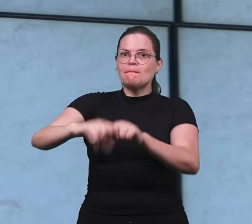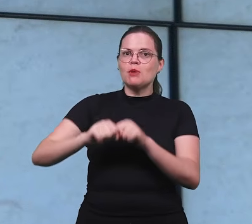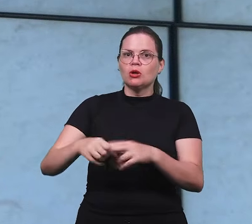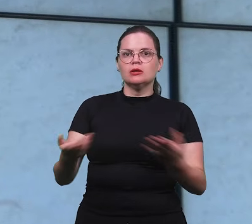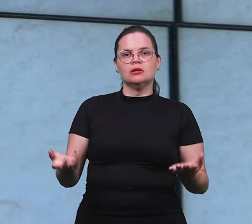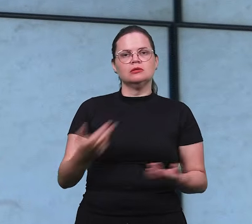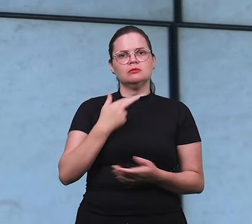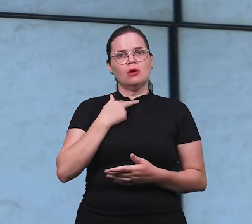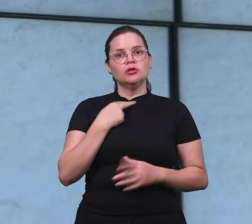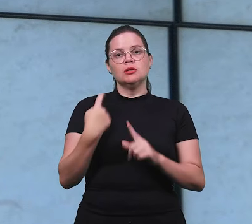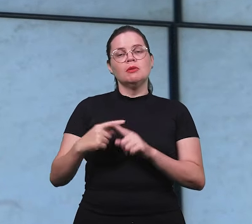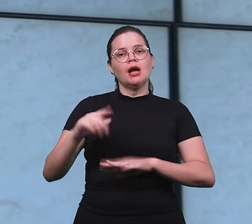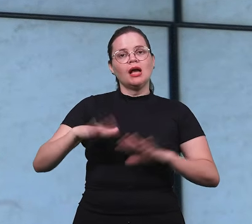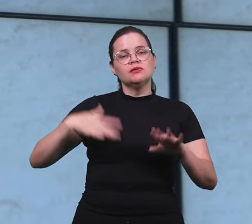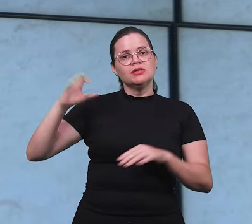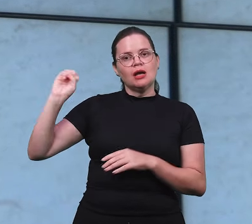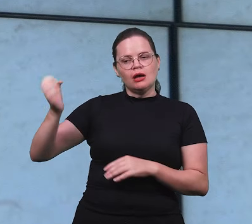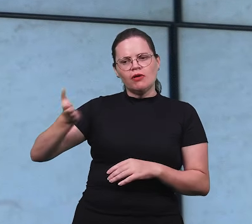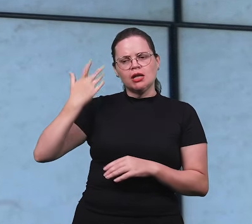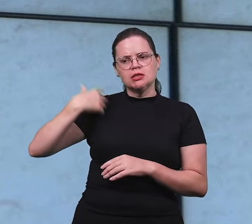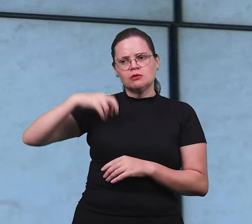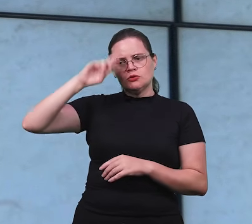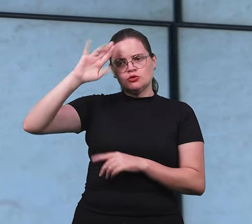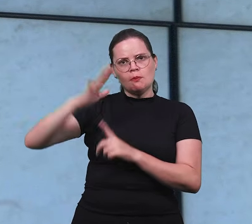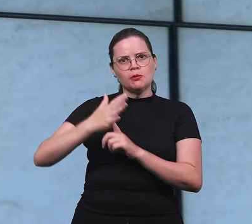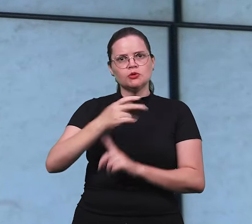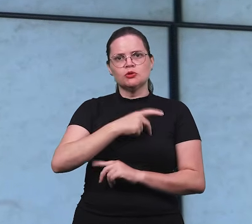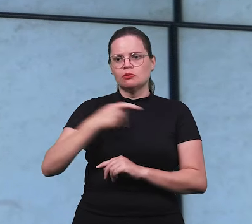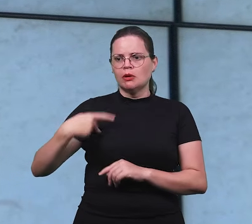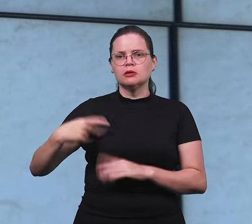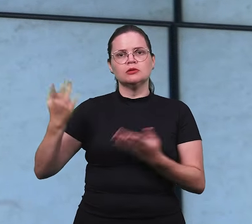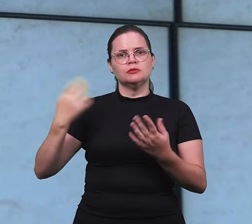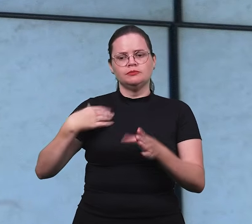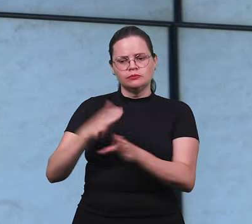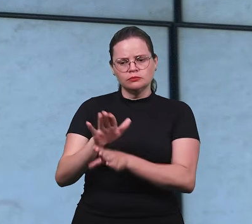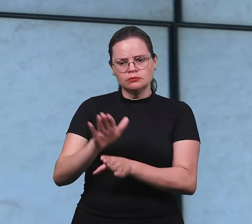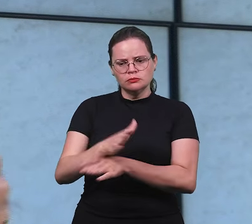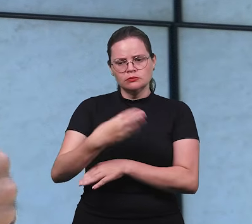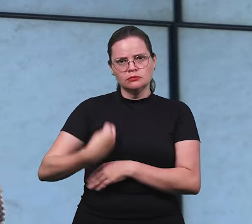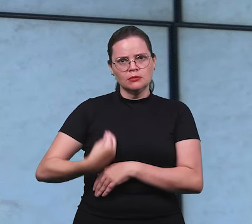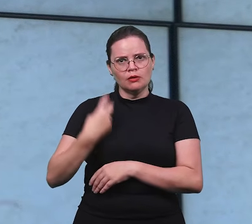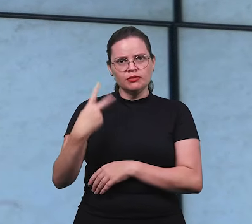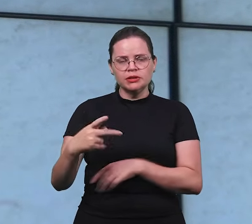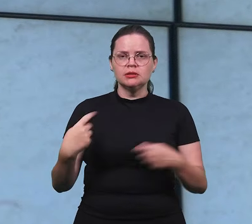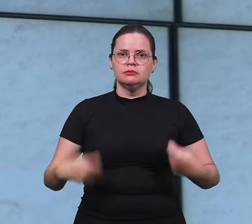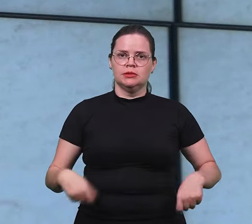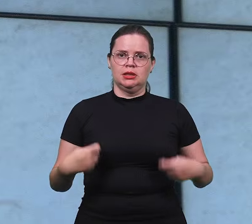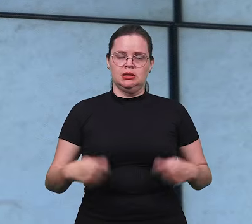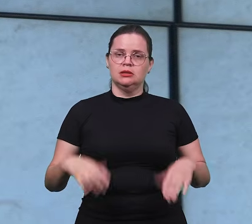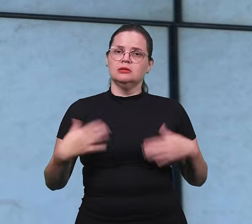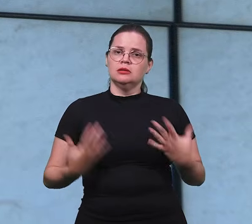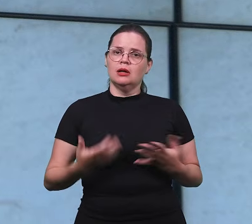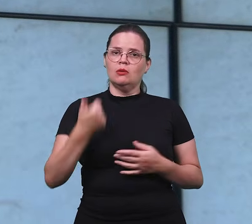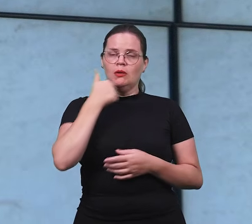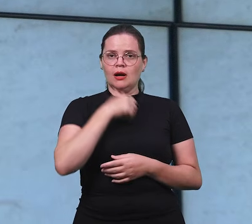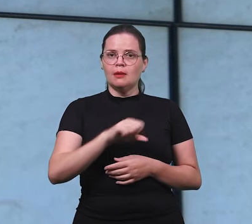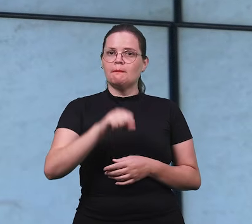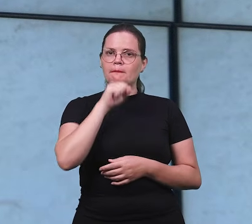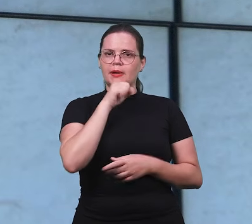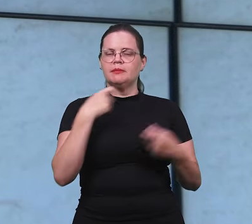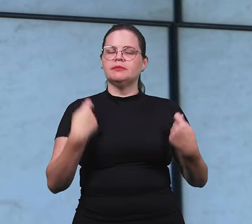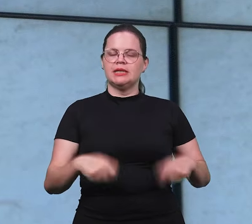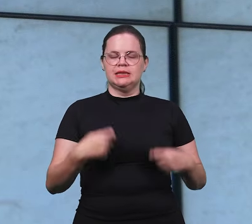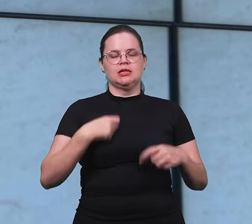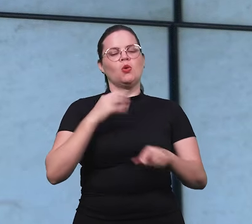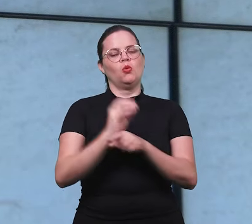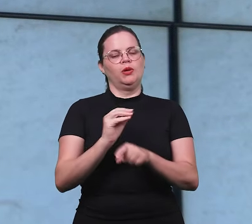às vezes é uma revelação que veio, é um dom espiritual que veio sobre a vida dele, é uma palavra, né? Então, a mãe tem essa